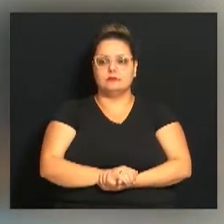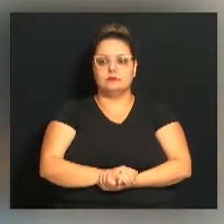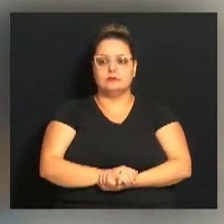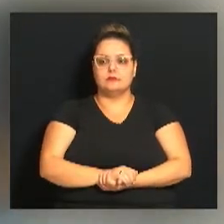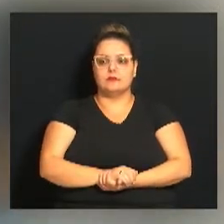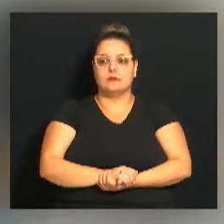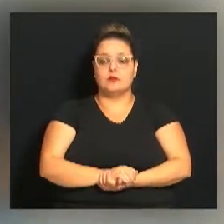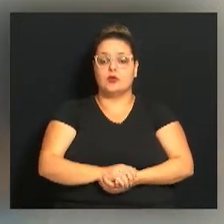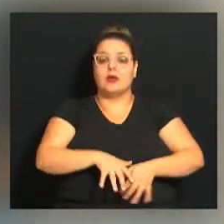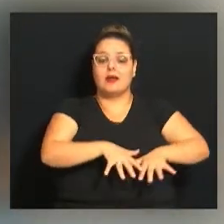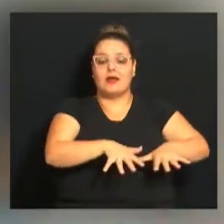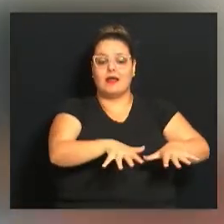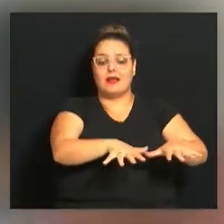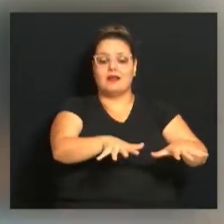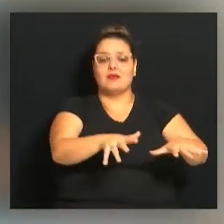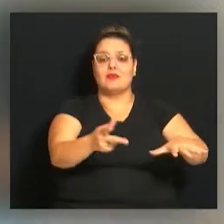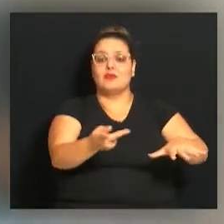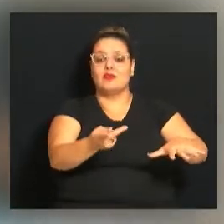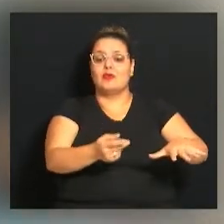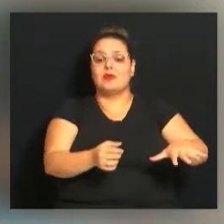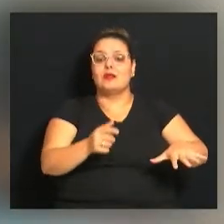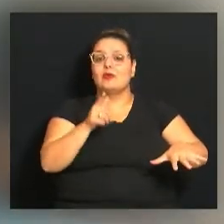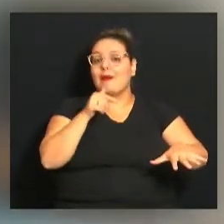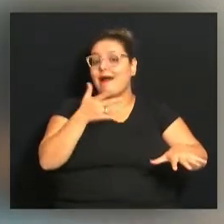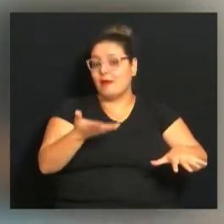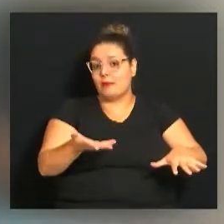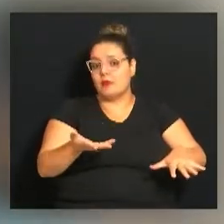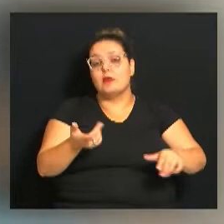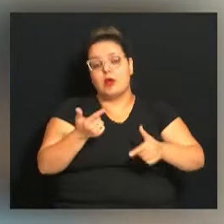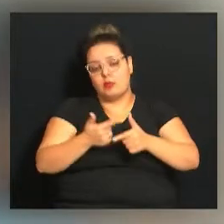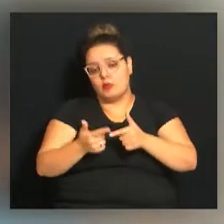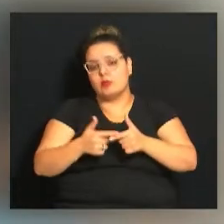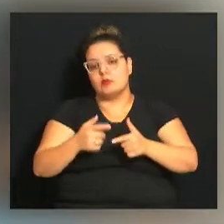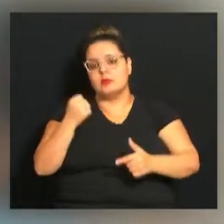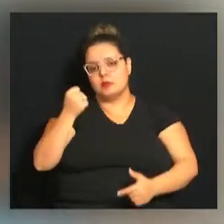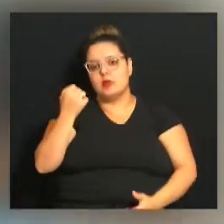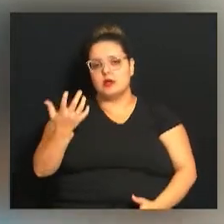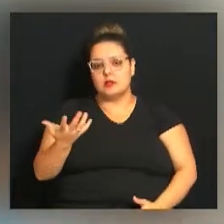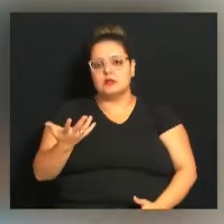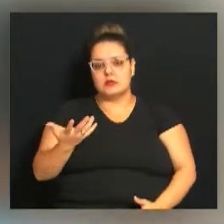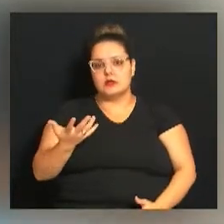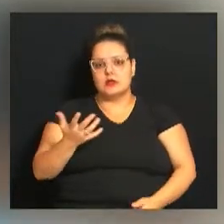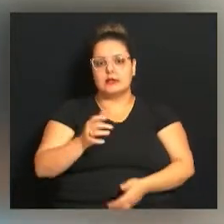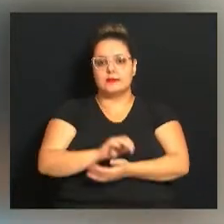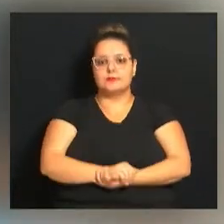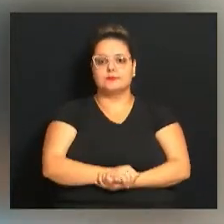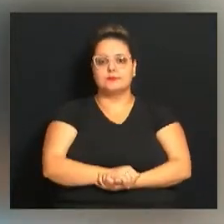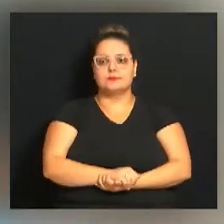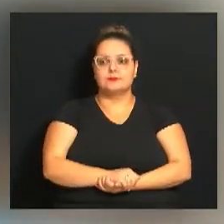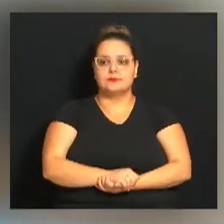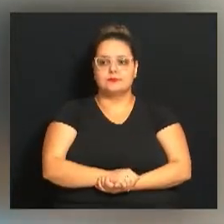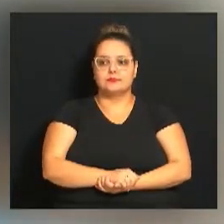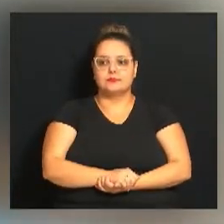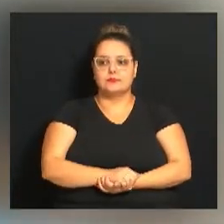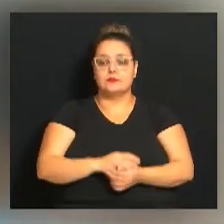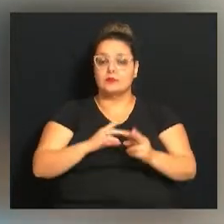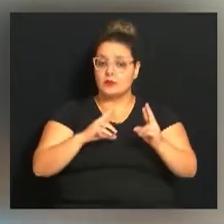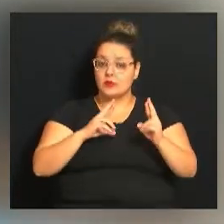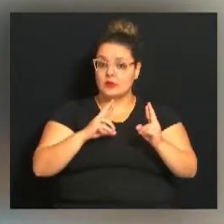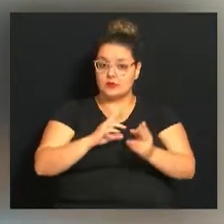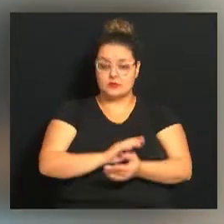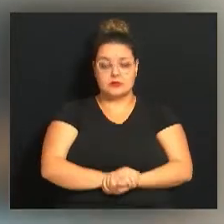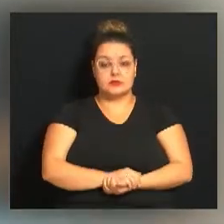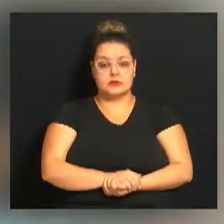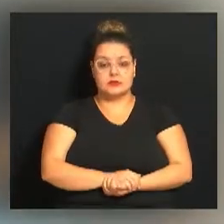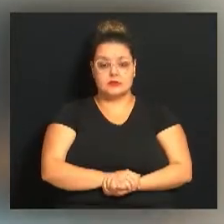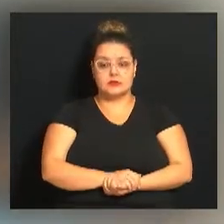água, né, procurarem... Então, é um problema muito sério. E fico na expectativa de